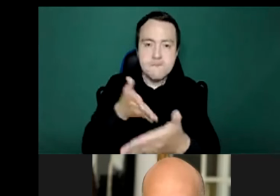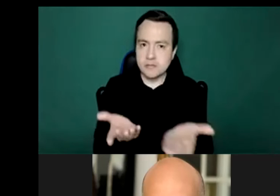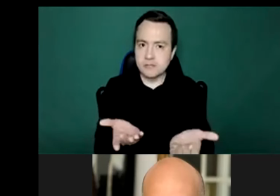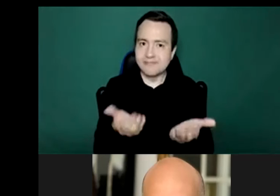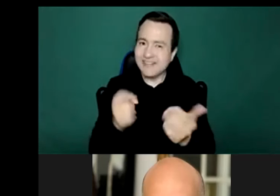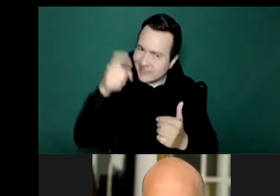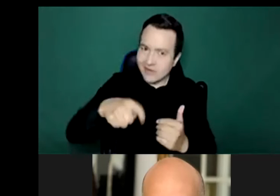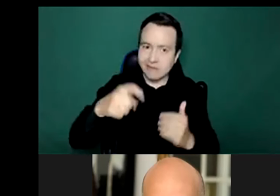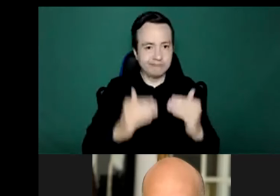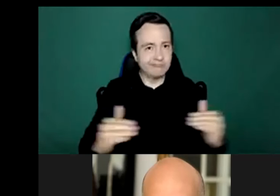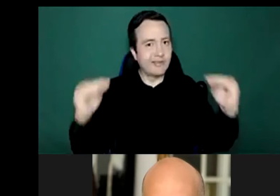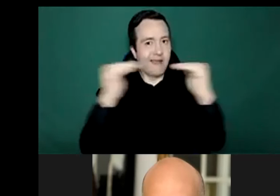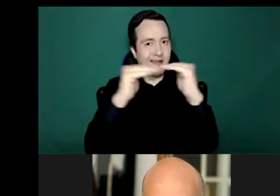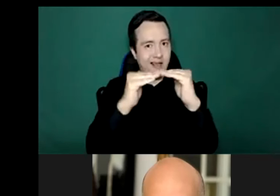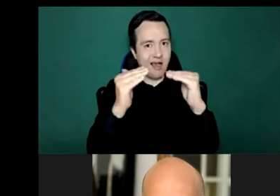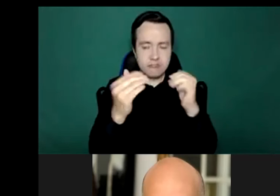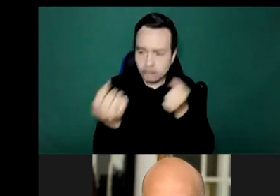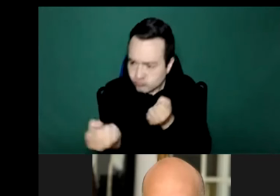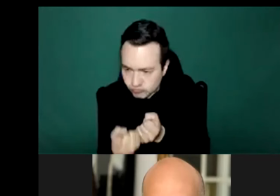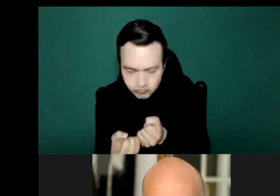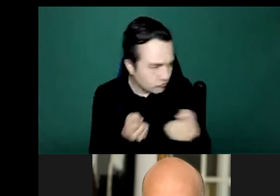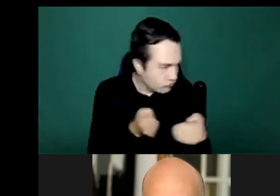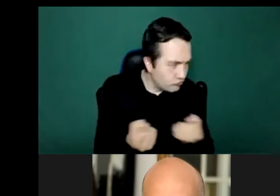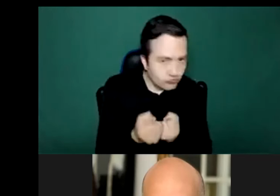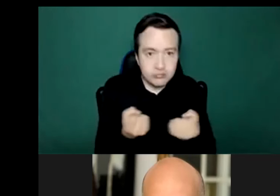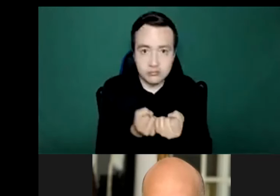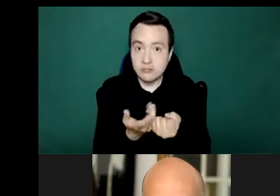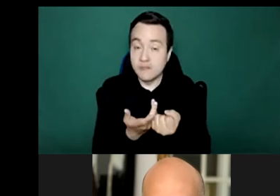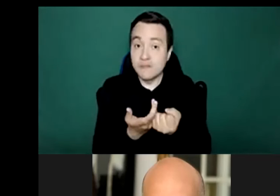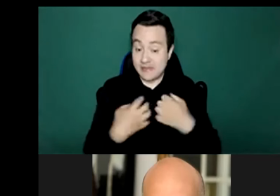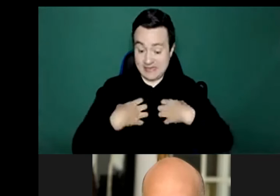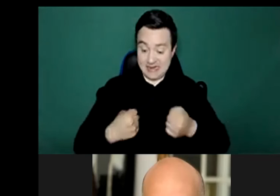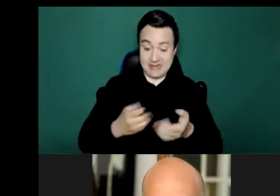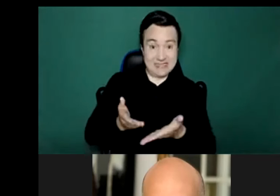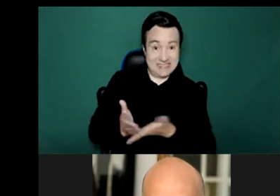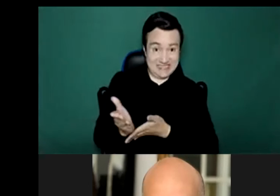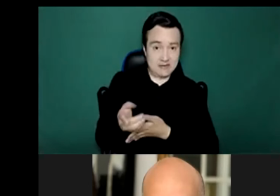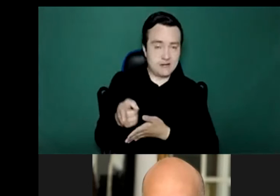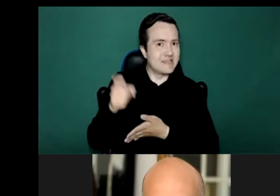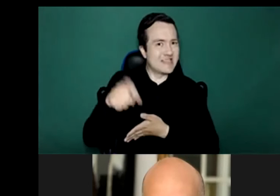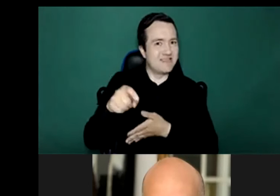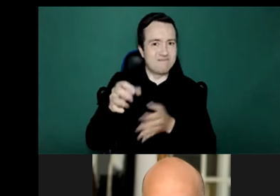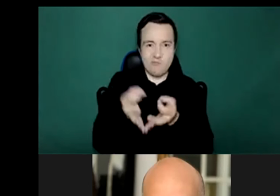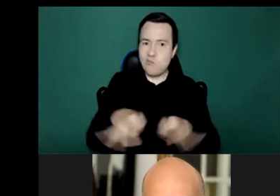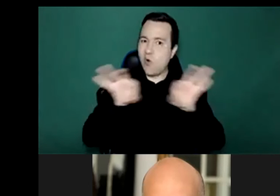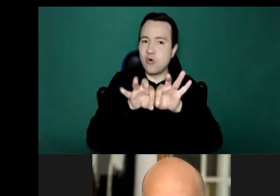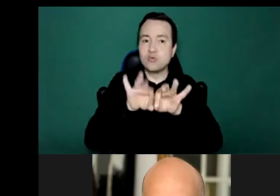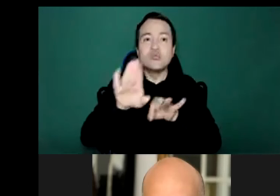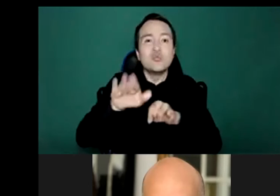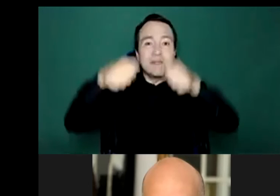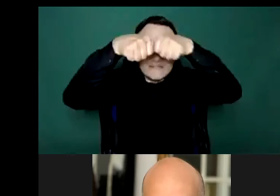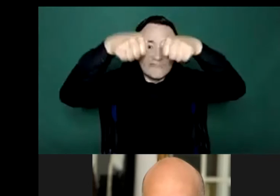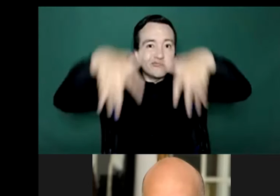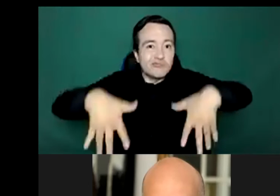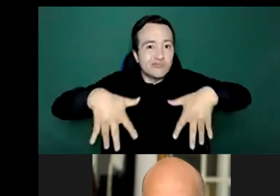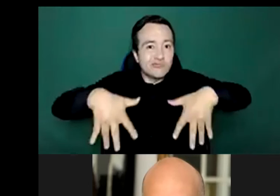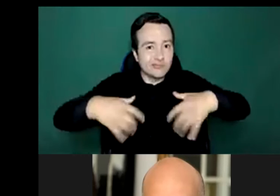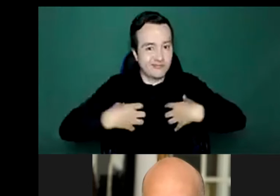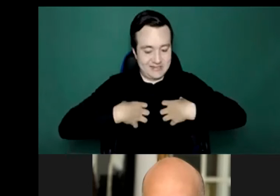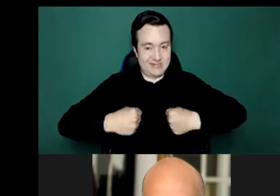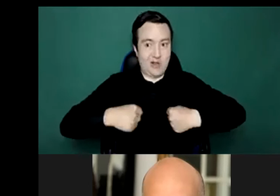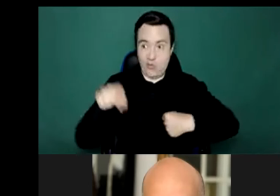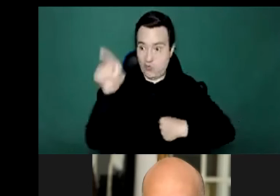e o direito à saúde devem ser, nesse sentido, pilares de los sistemas de saúde e também estruturantes de